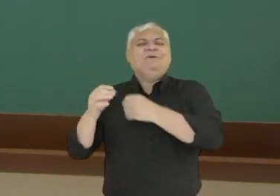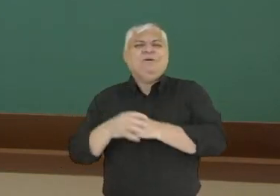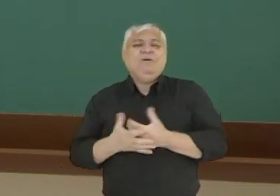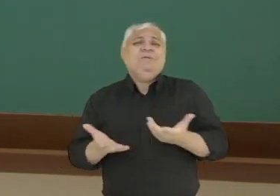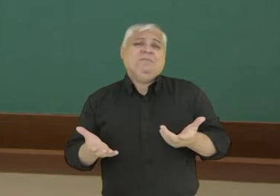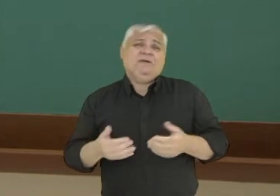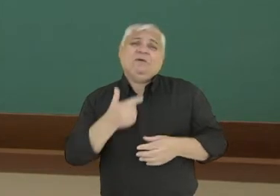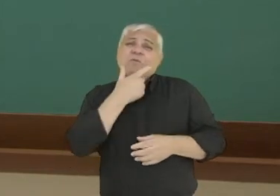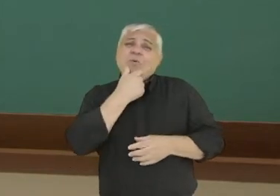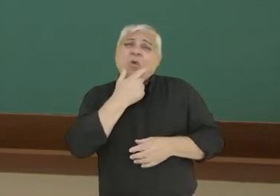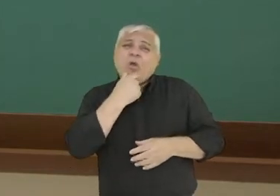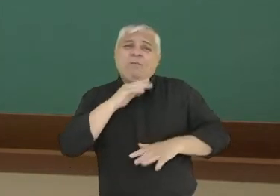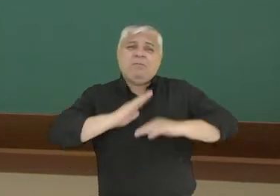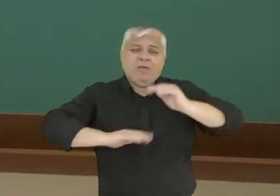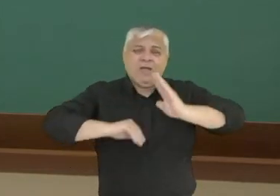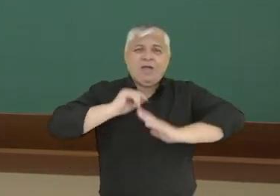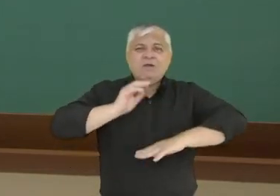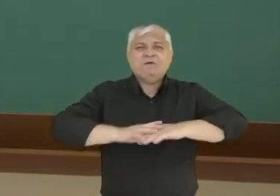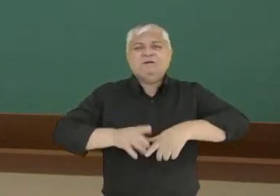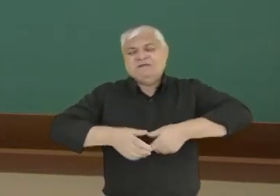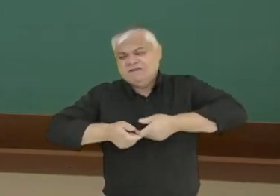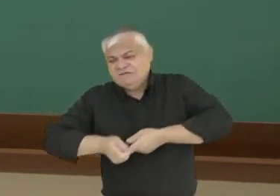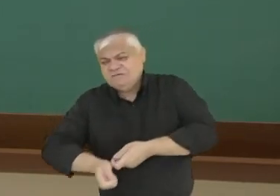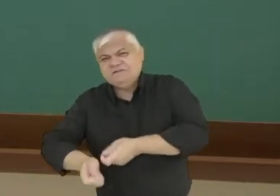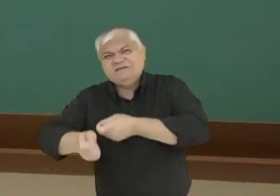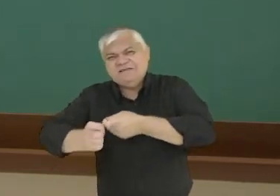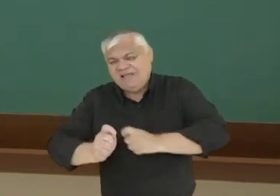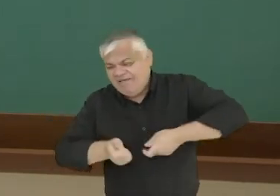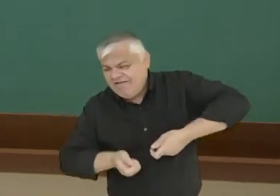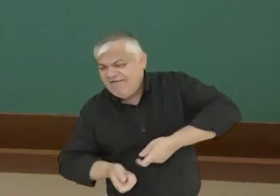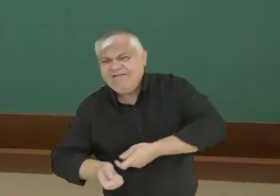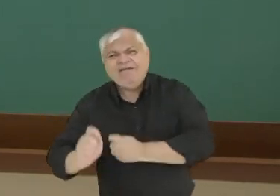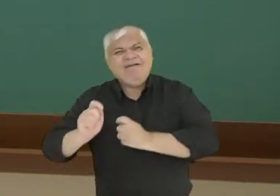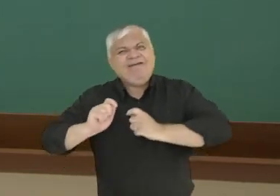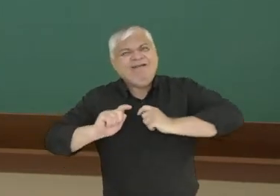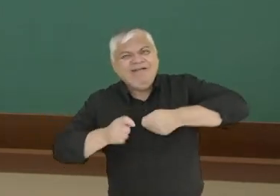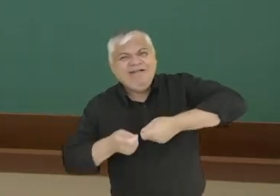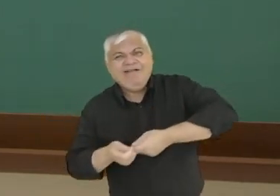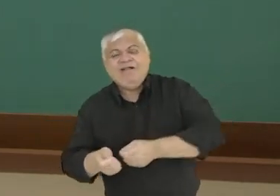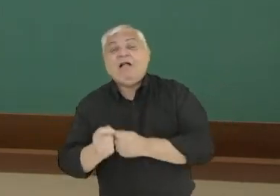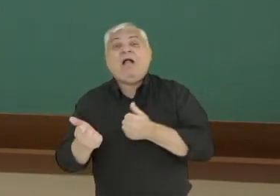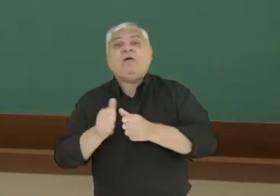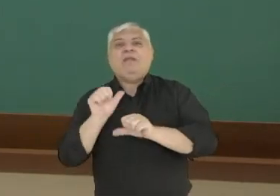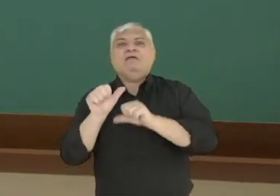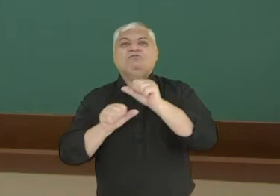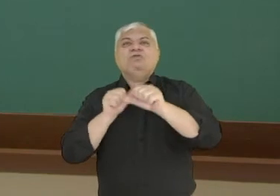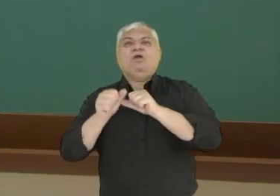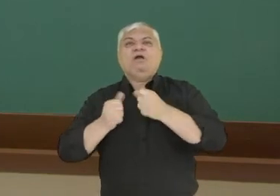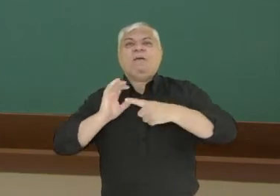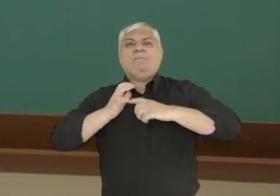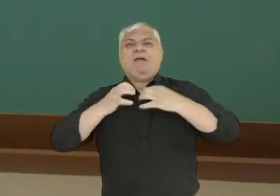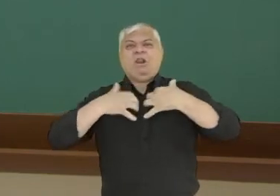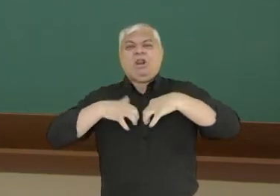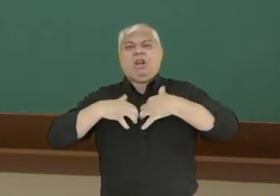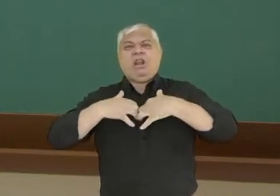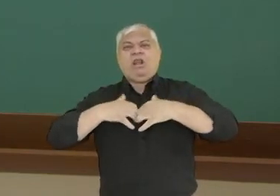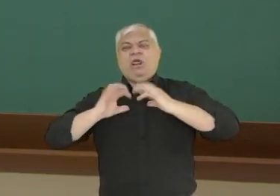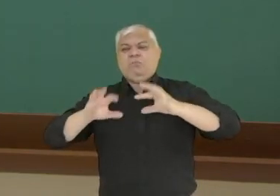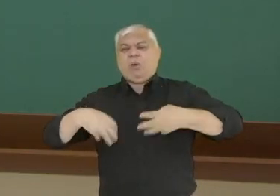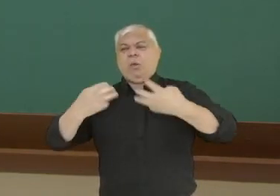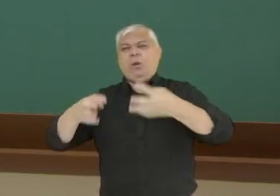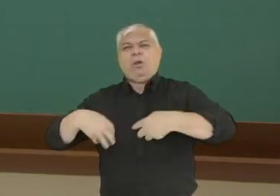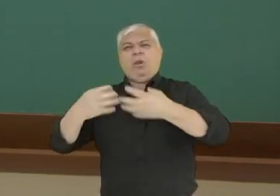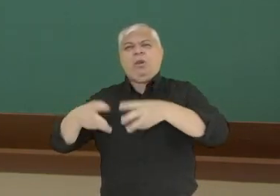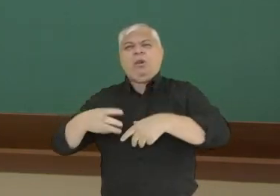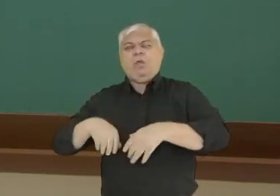utilizava lá o trabalho manual muitas pessoas trabalhando na lavoura E hoje é o juizo só uma máquina e faz o